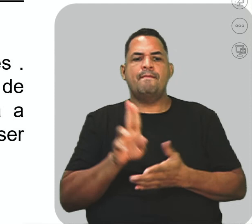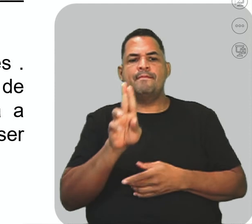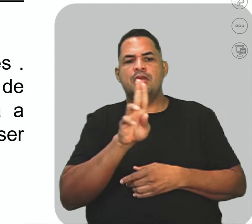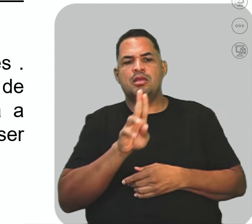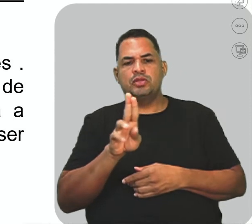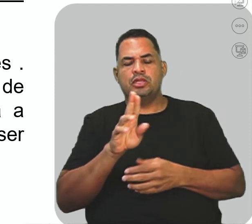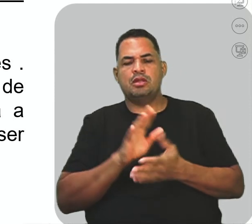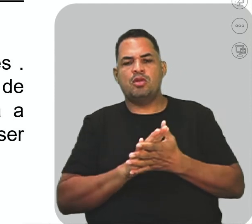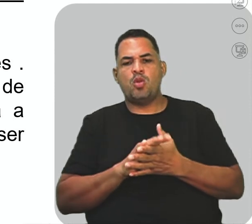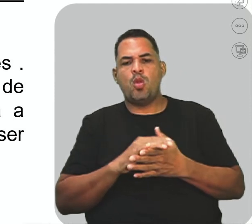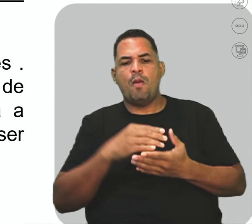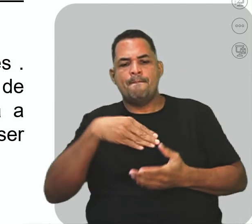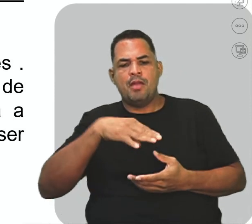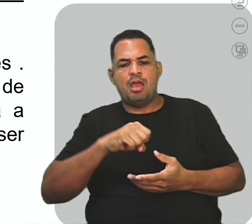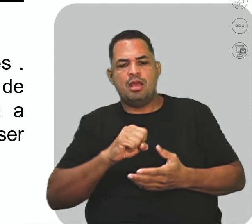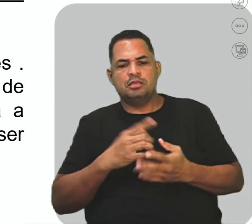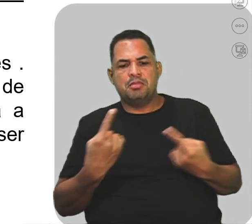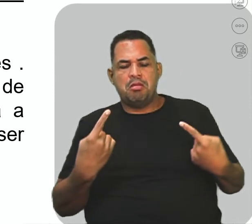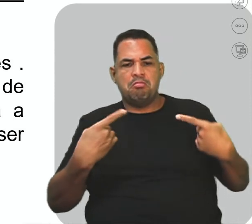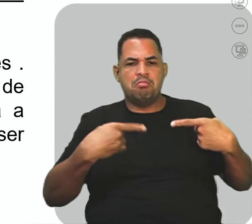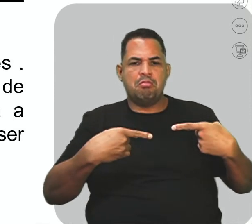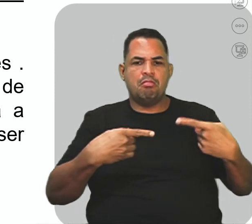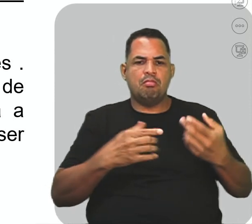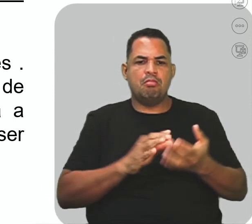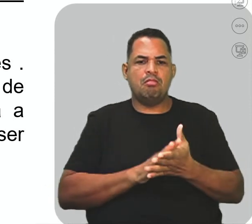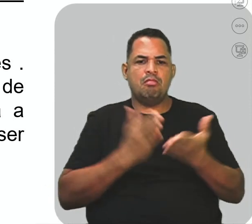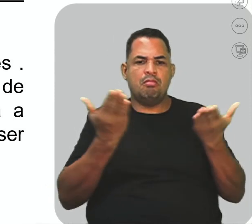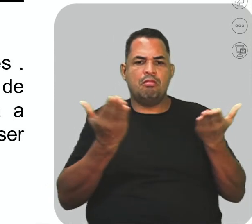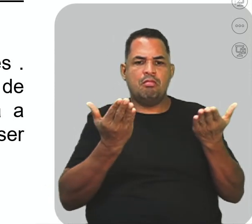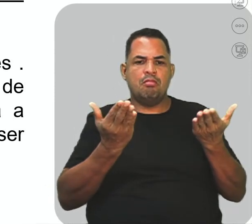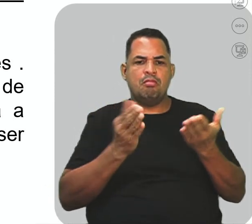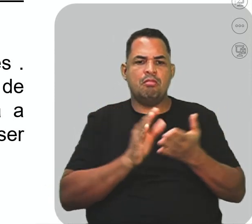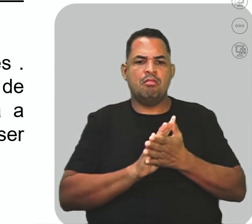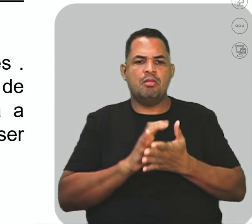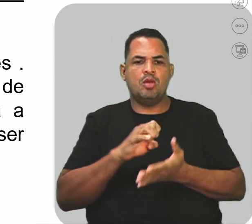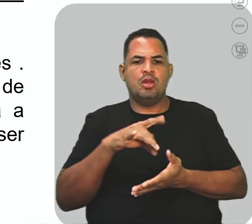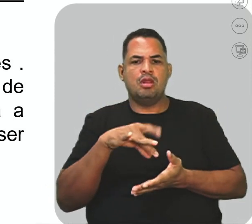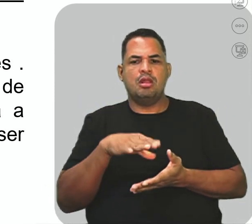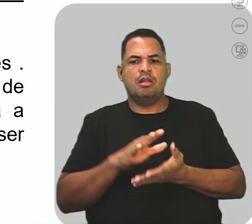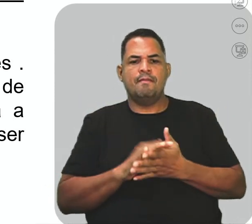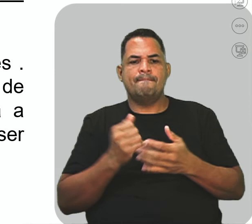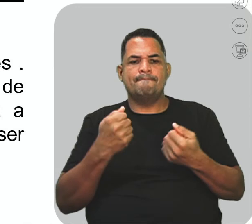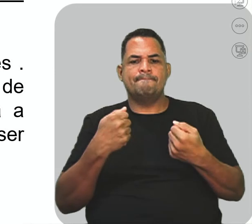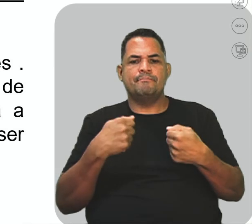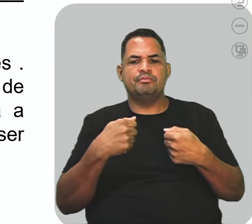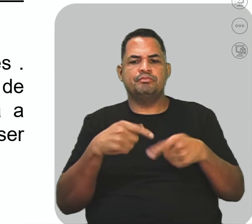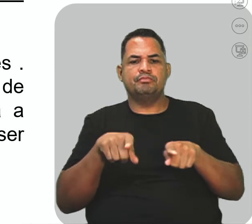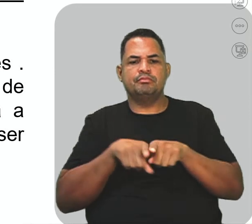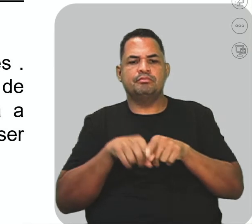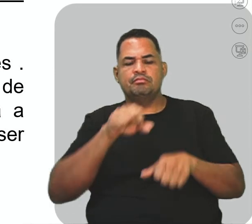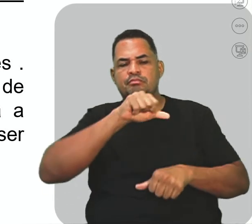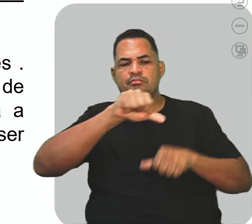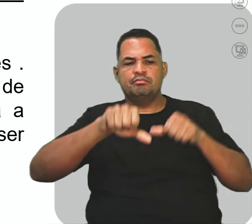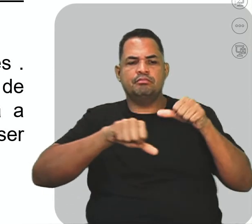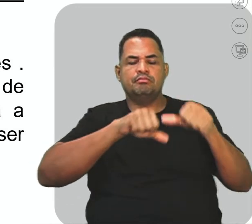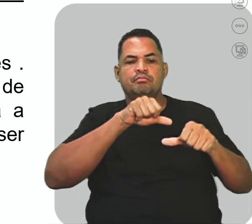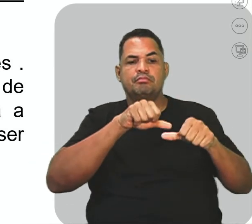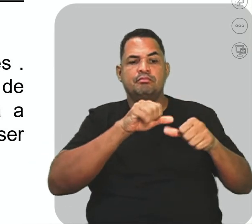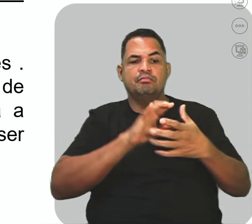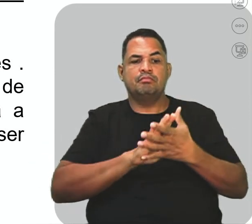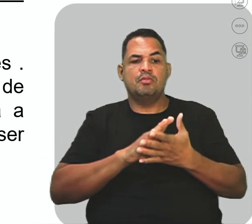que demonstra contradição, tá? Nesse caso, a conjunção mais pode ser também substituída